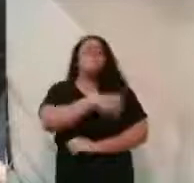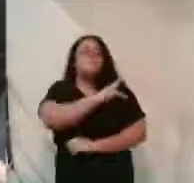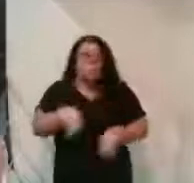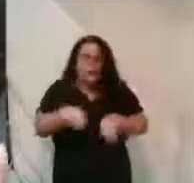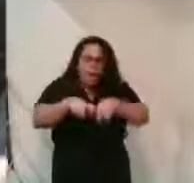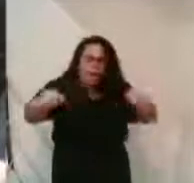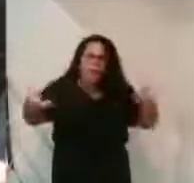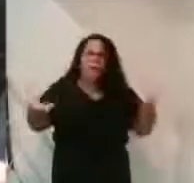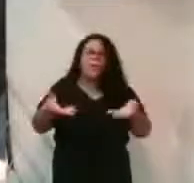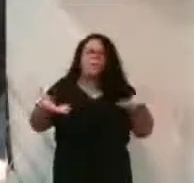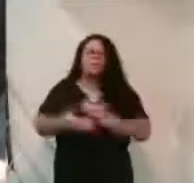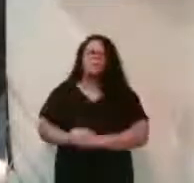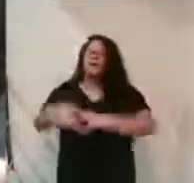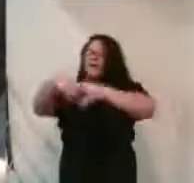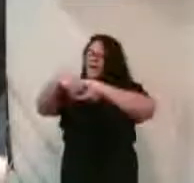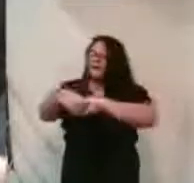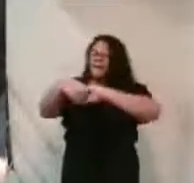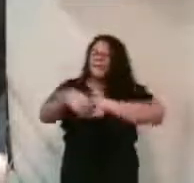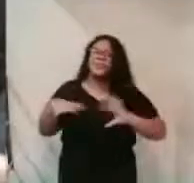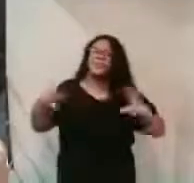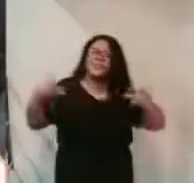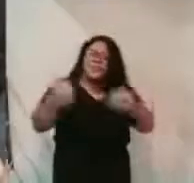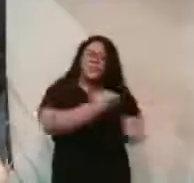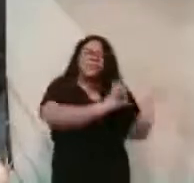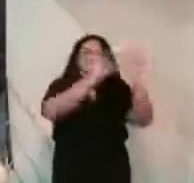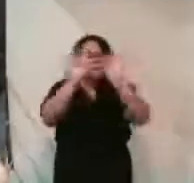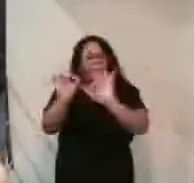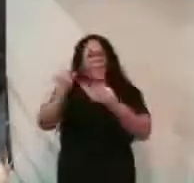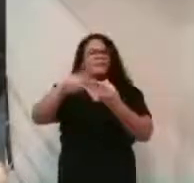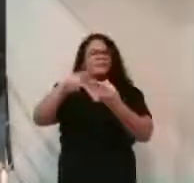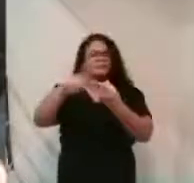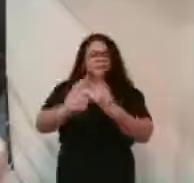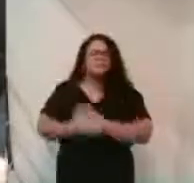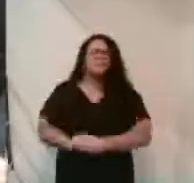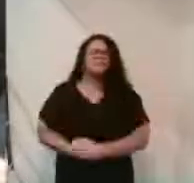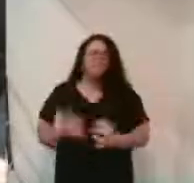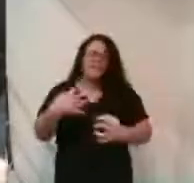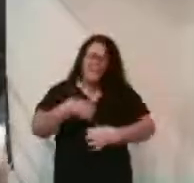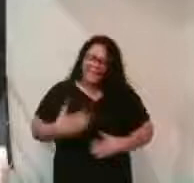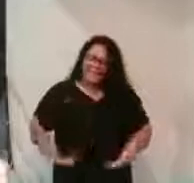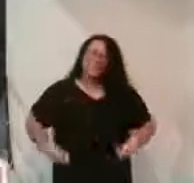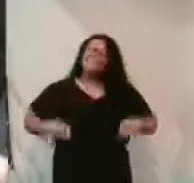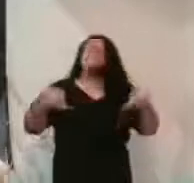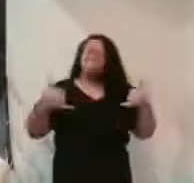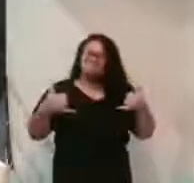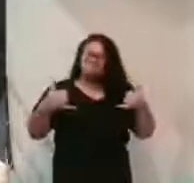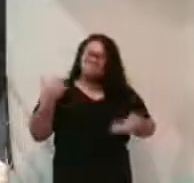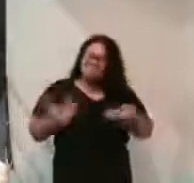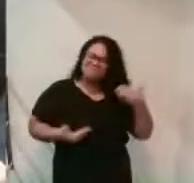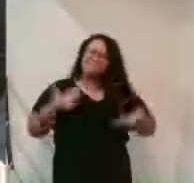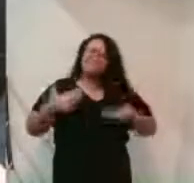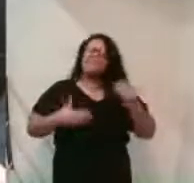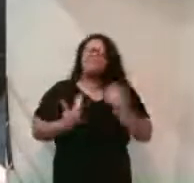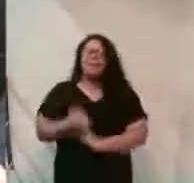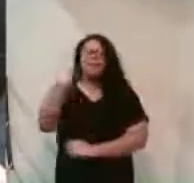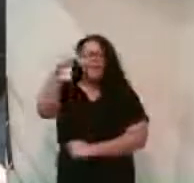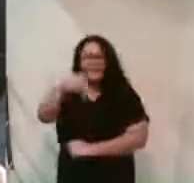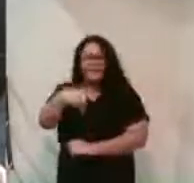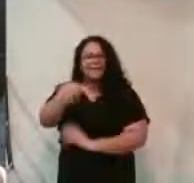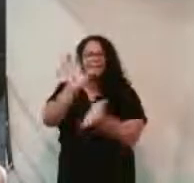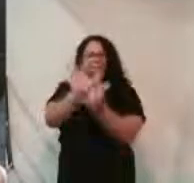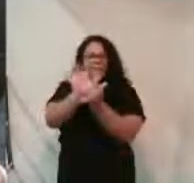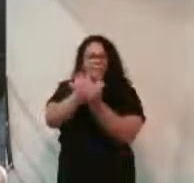todas, inclusive os que estão nos assistindo virtualmente. Que honra! O Estado de Pernambuco, o CAO